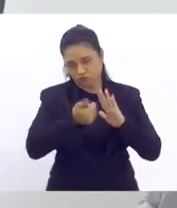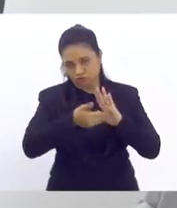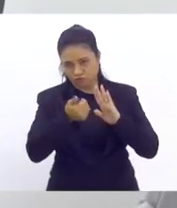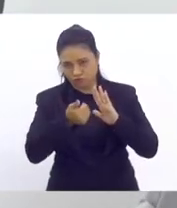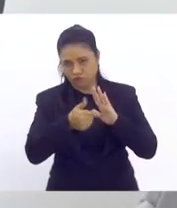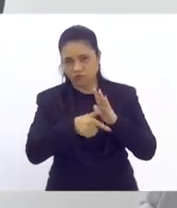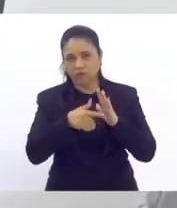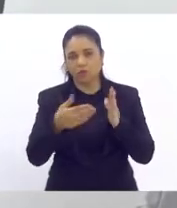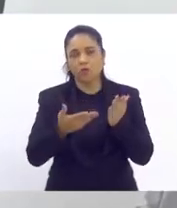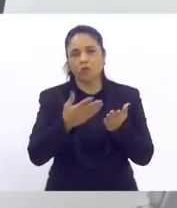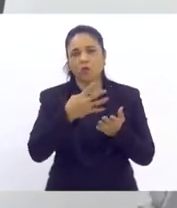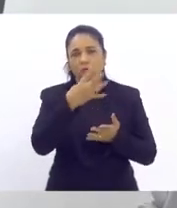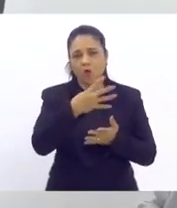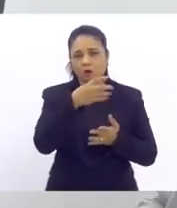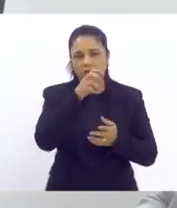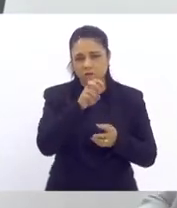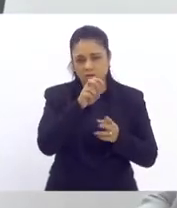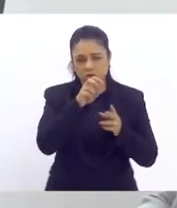ao